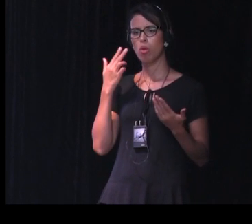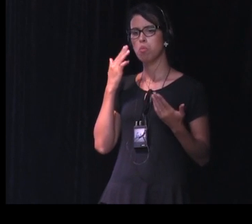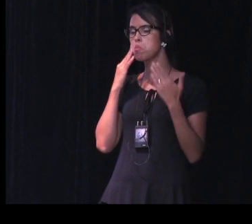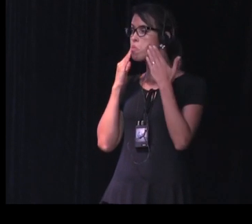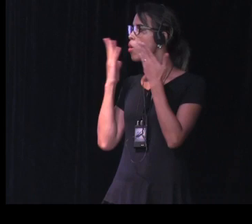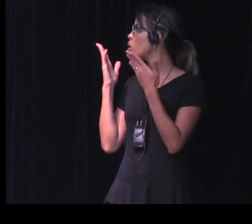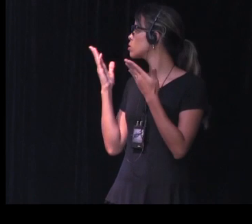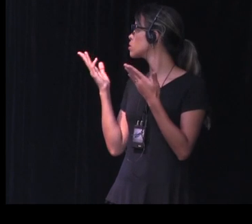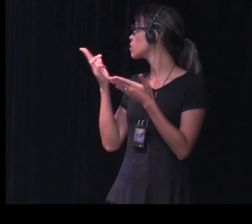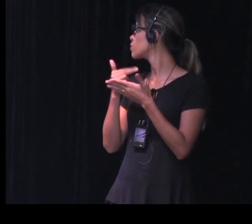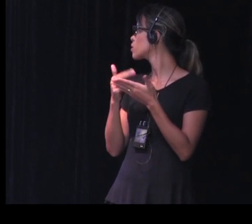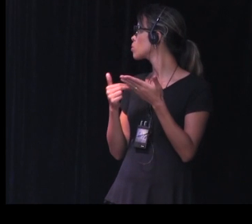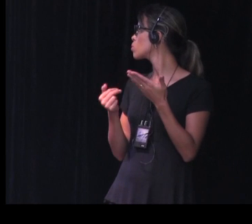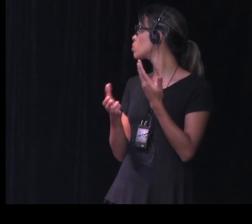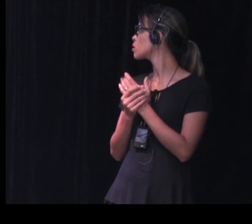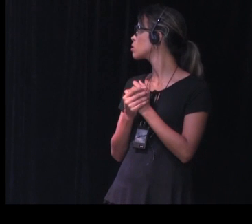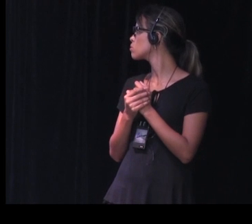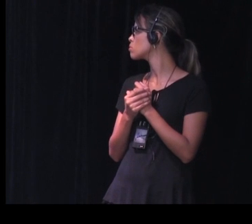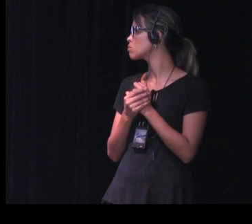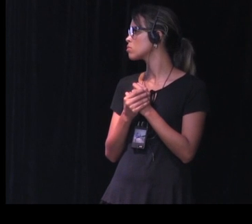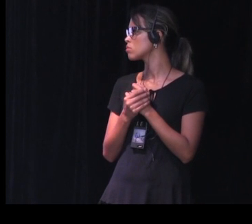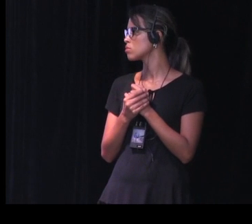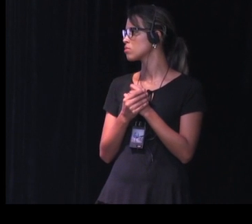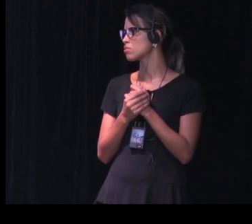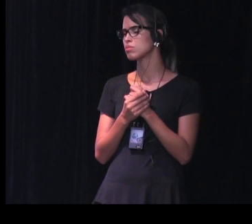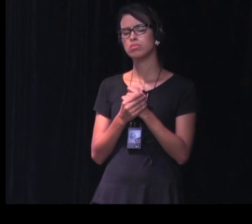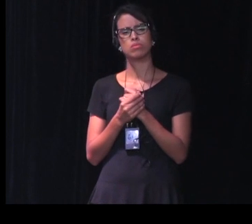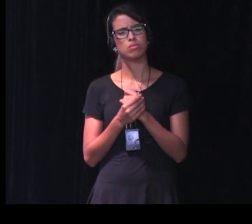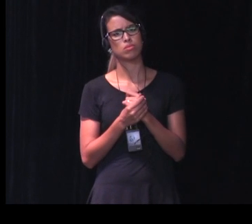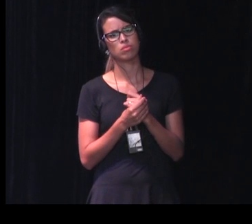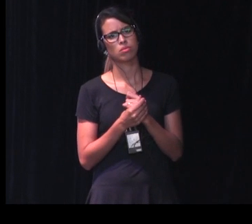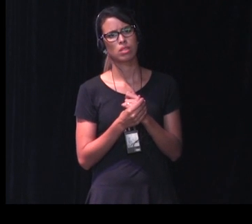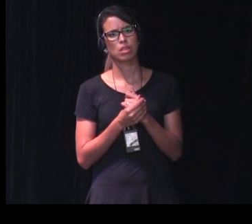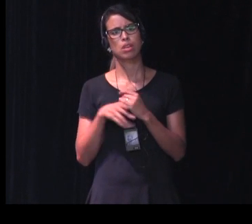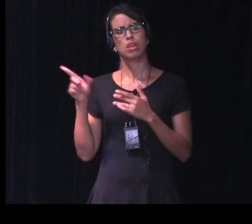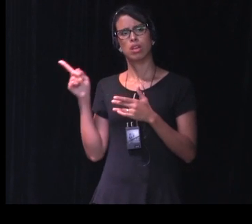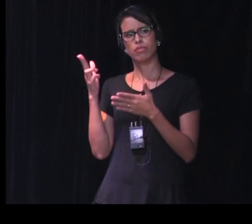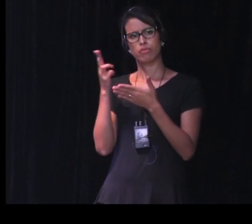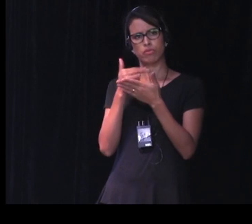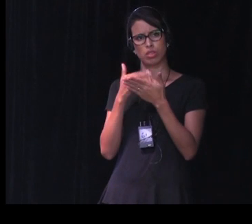Assim como vocês podem ver este desenho,